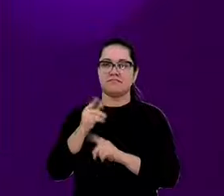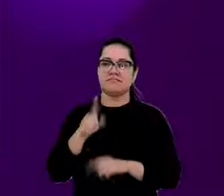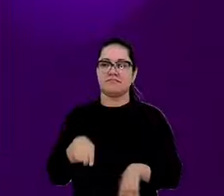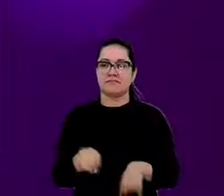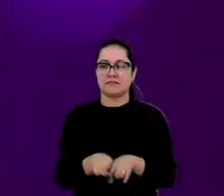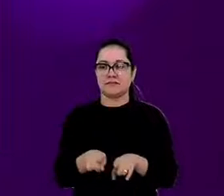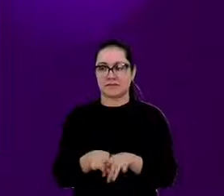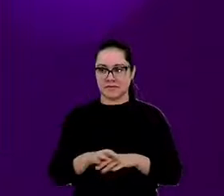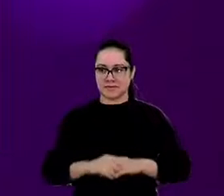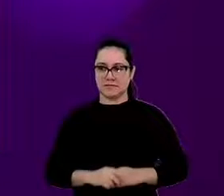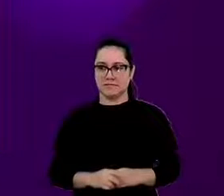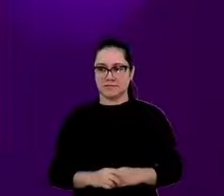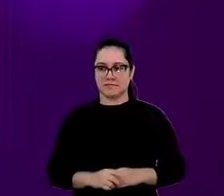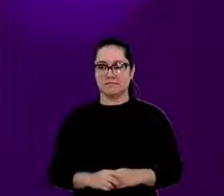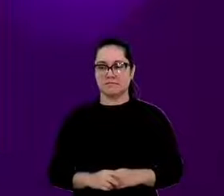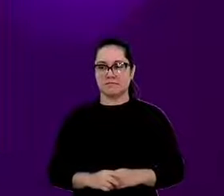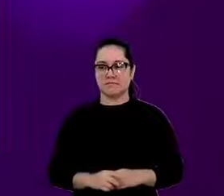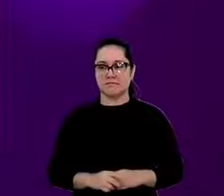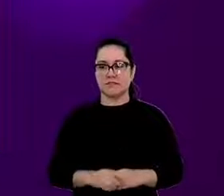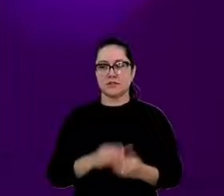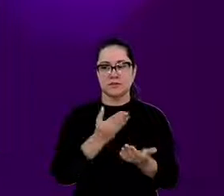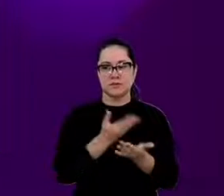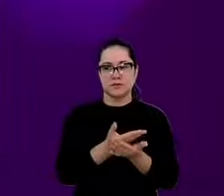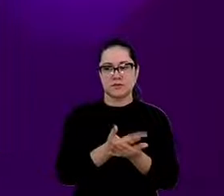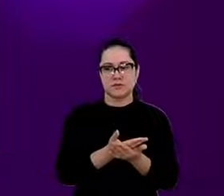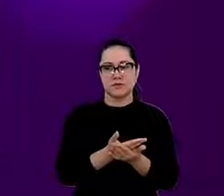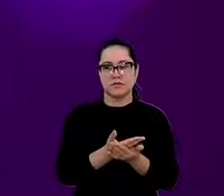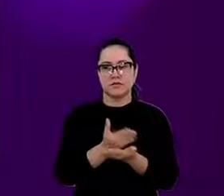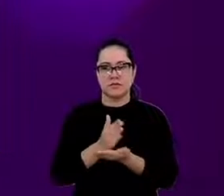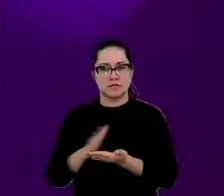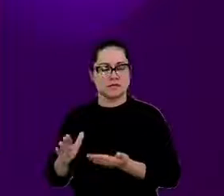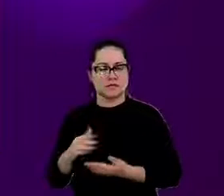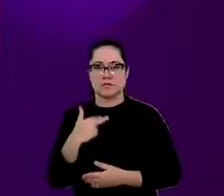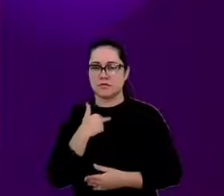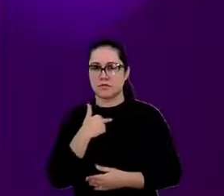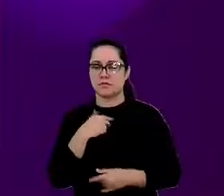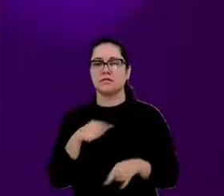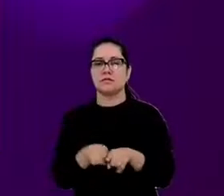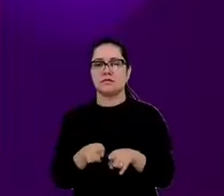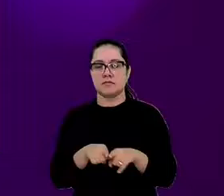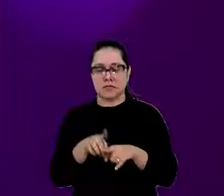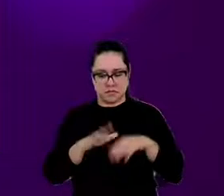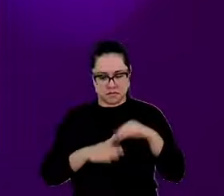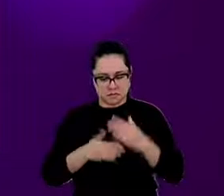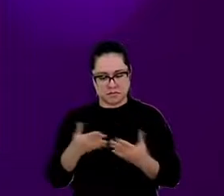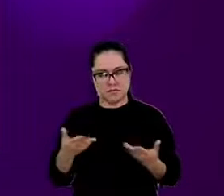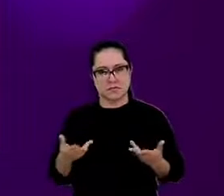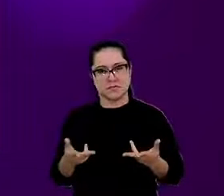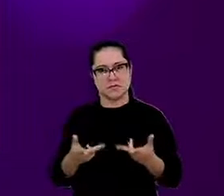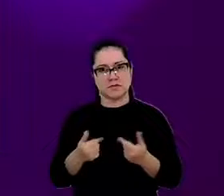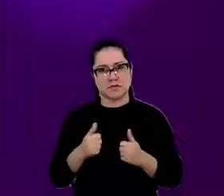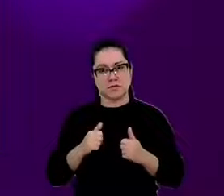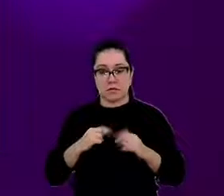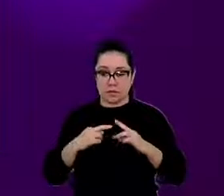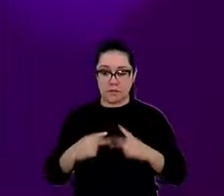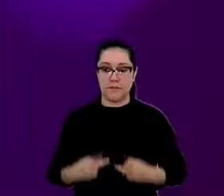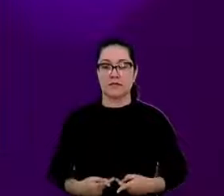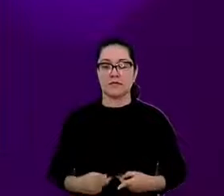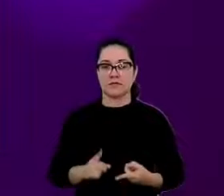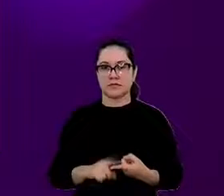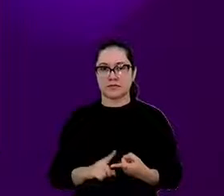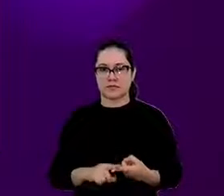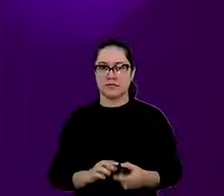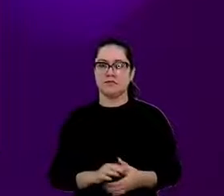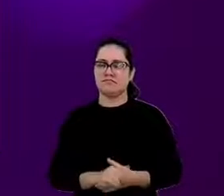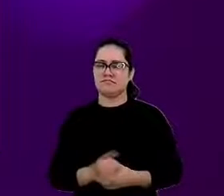Cláudio Domênico costuma falar. Não são excludentes, a gente precisa realmente aprimorar habilidades humanas, estranho falar um pouco